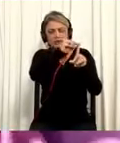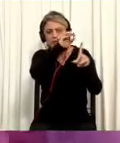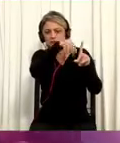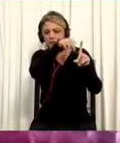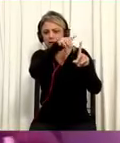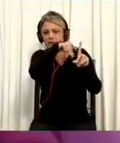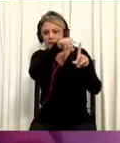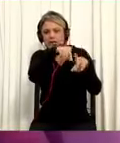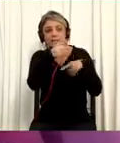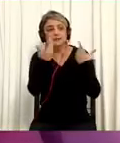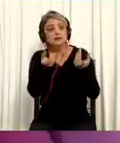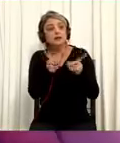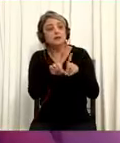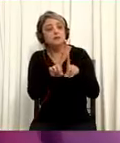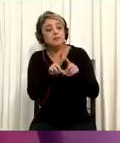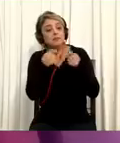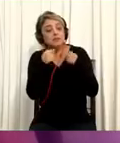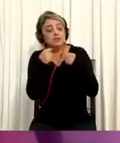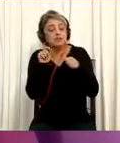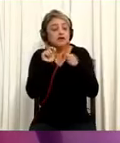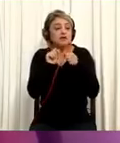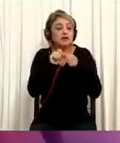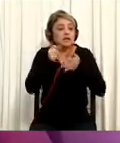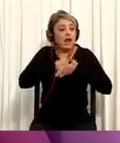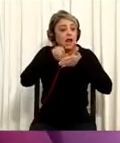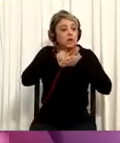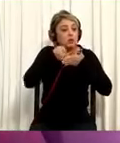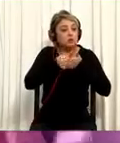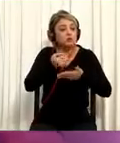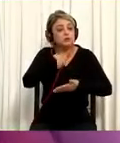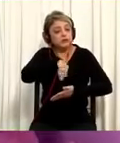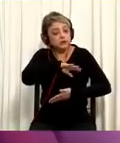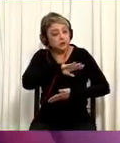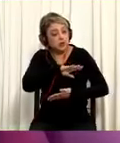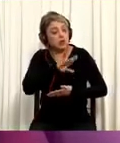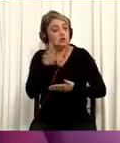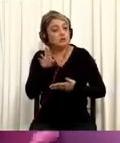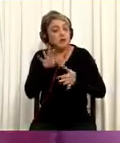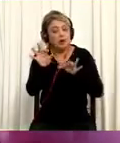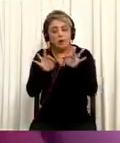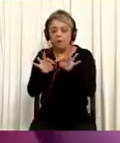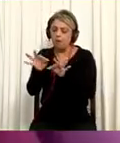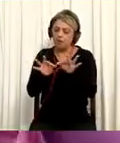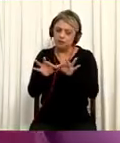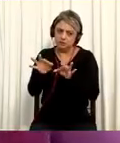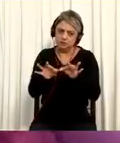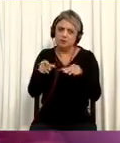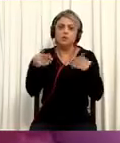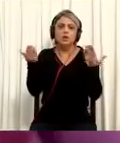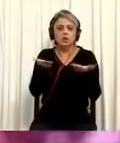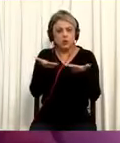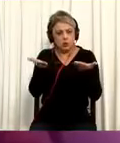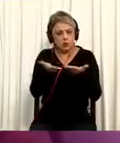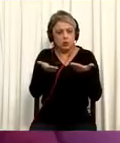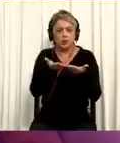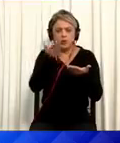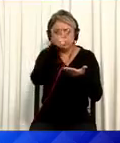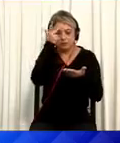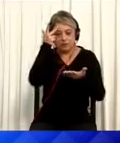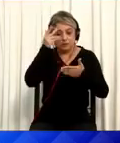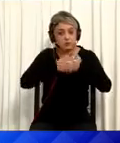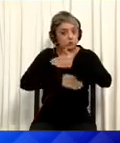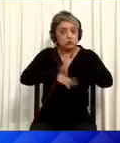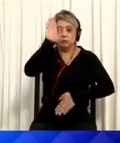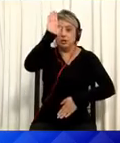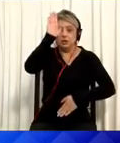vulnerabilidade, ao mesmo tempo precisava fazer a luta. E isso nós organizamos, e hoje as pessoas